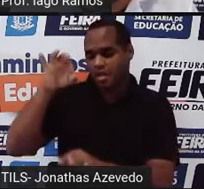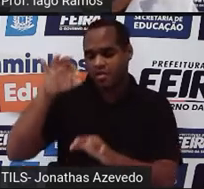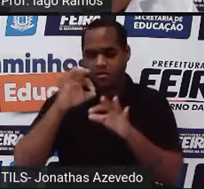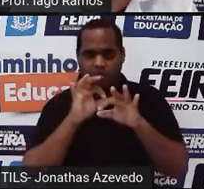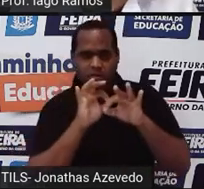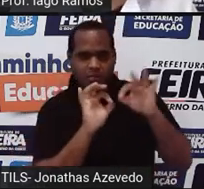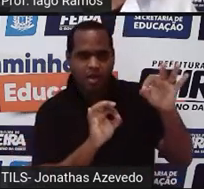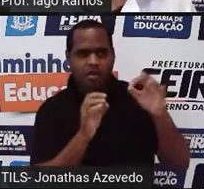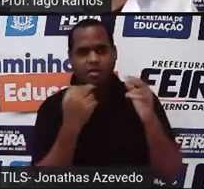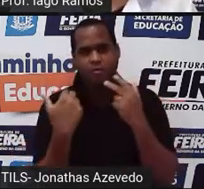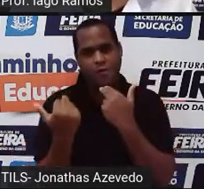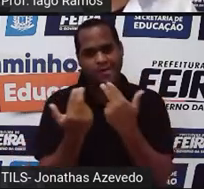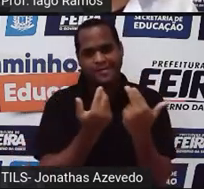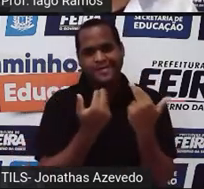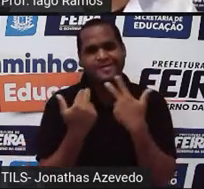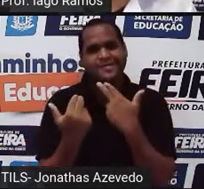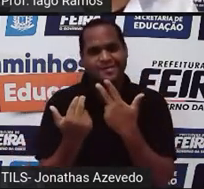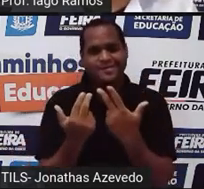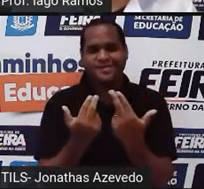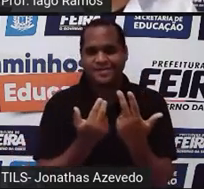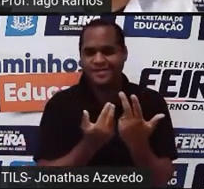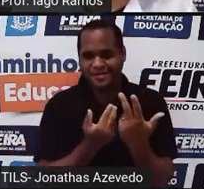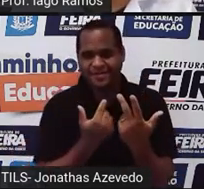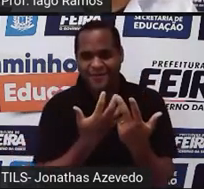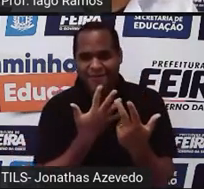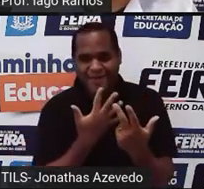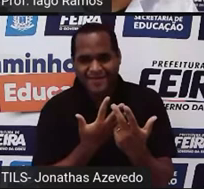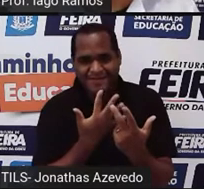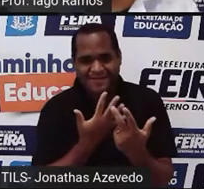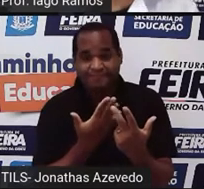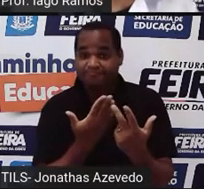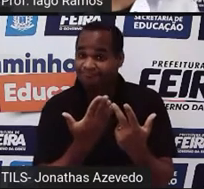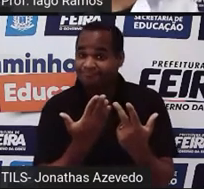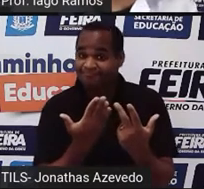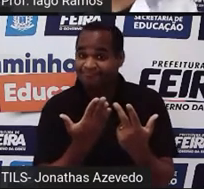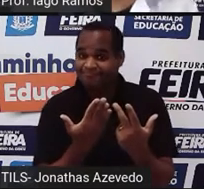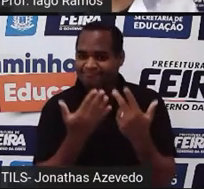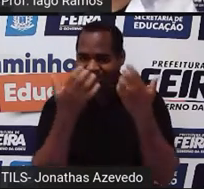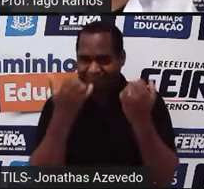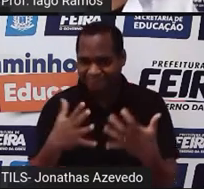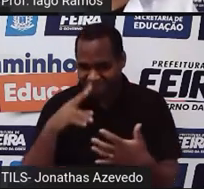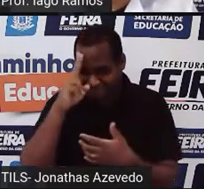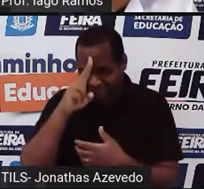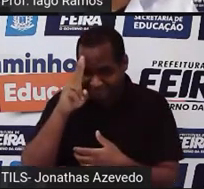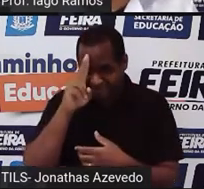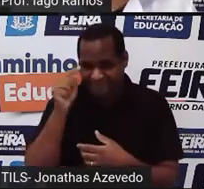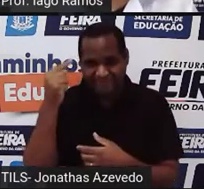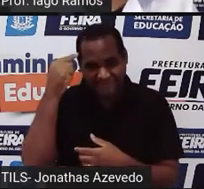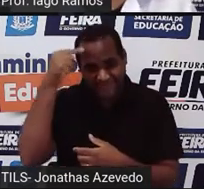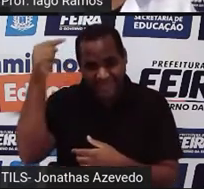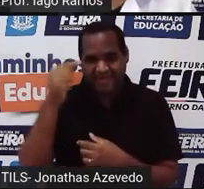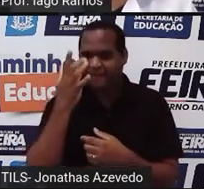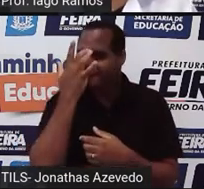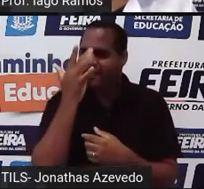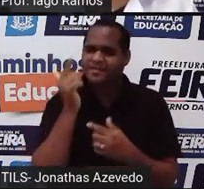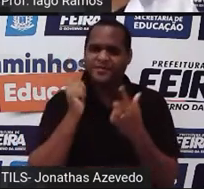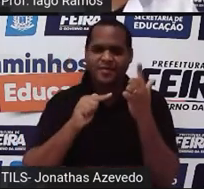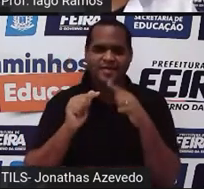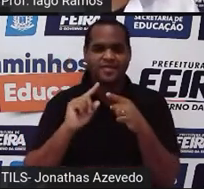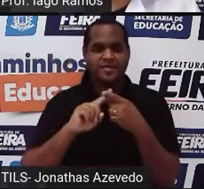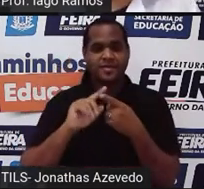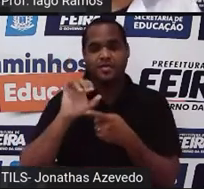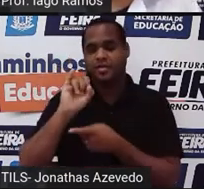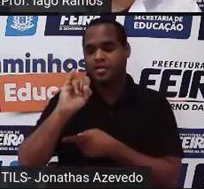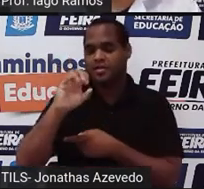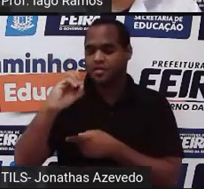isometria. Mas afinal de contas, o que é uma isometria? Eu vou te relembrar. E o jeito mais fácil de entender isso